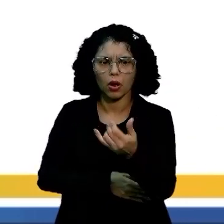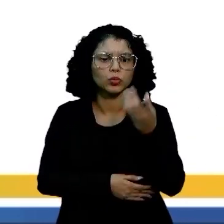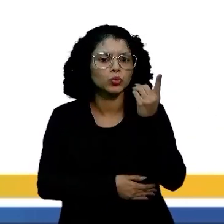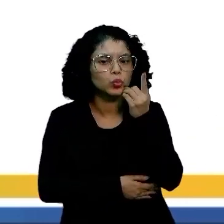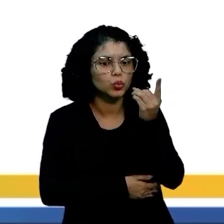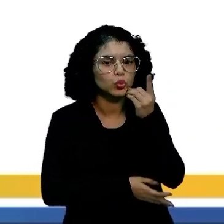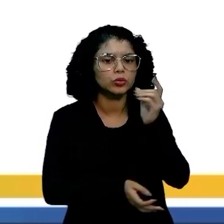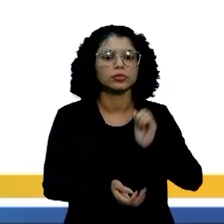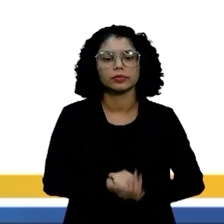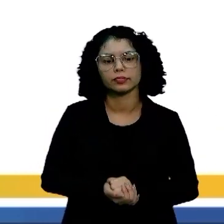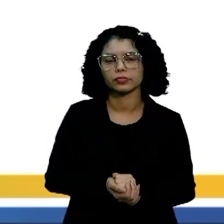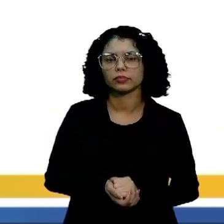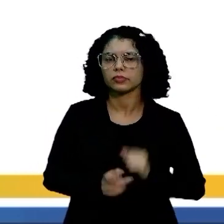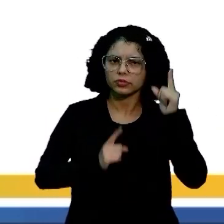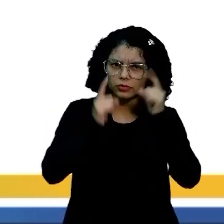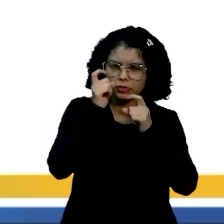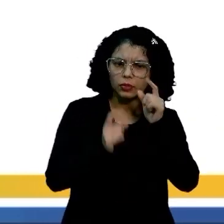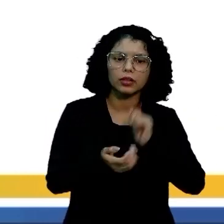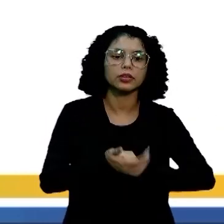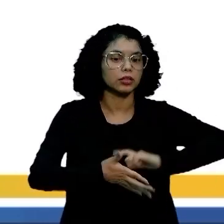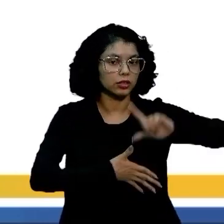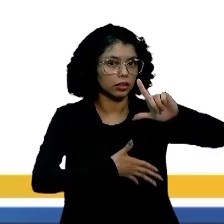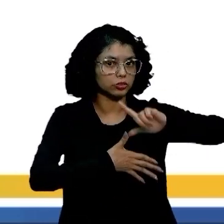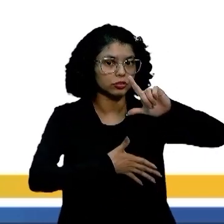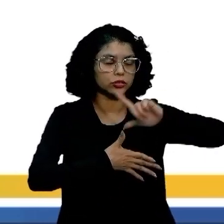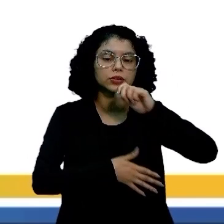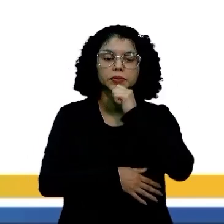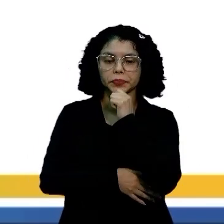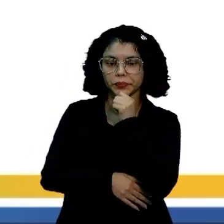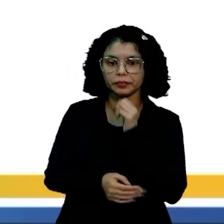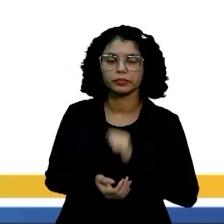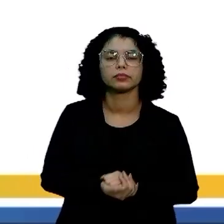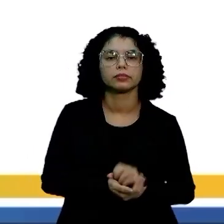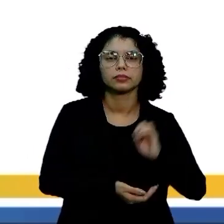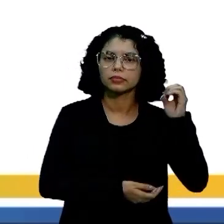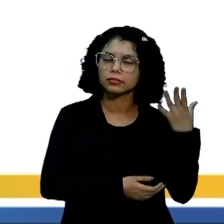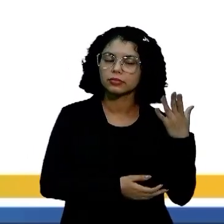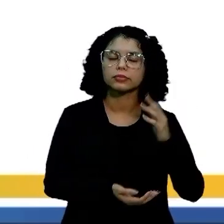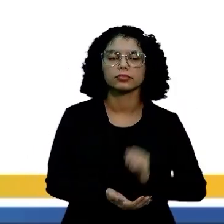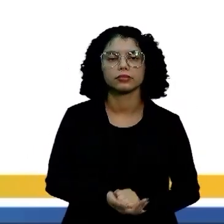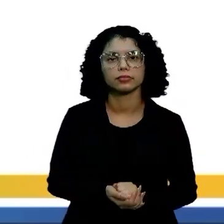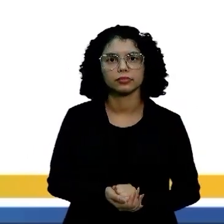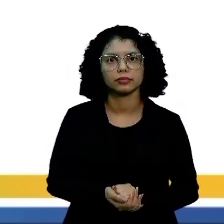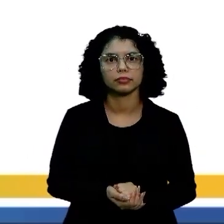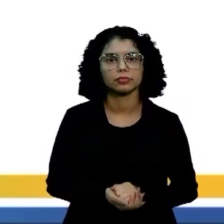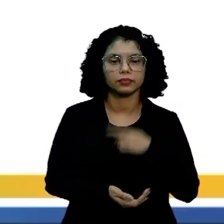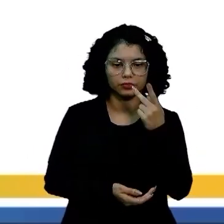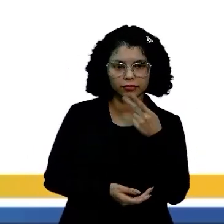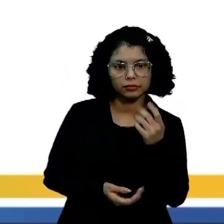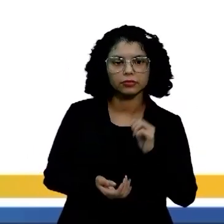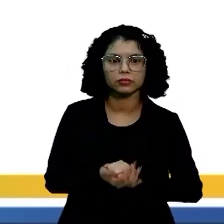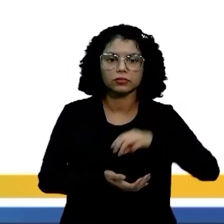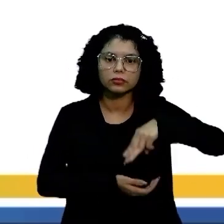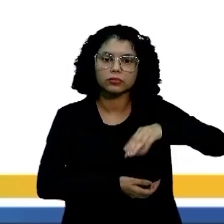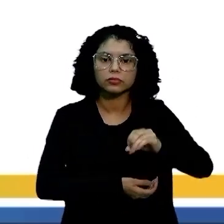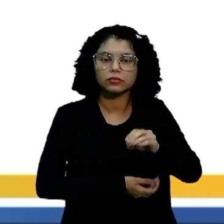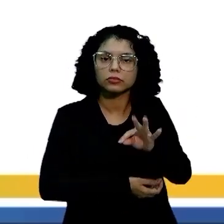Essa expressão é uma expressão em latim, e aí cabe muito quando a gente fala de mote do